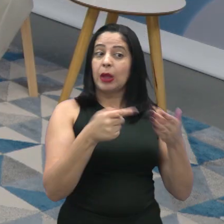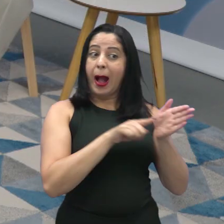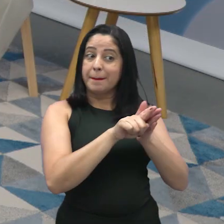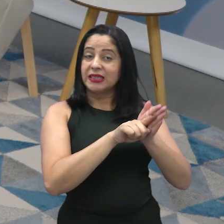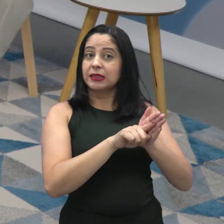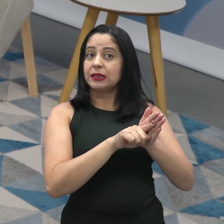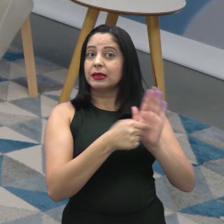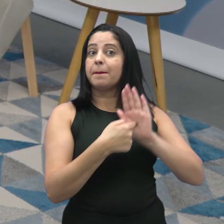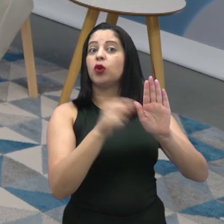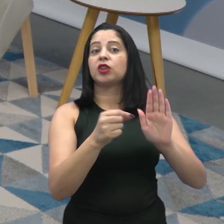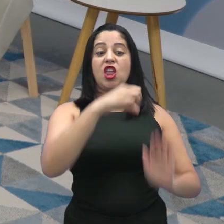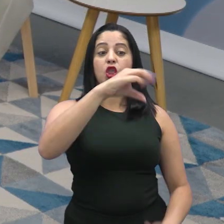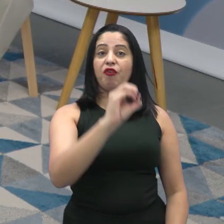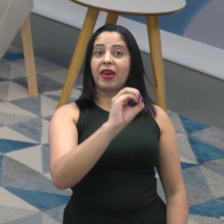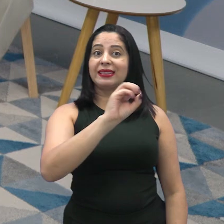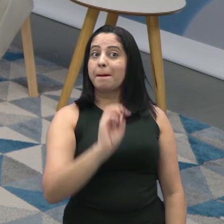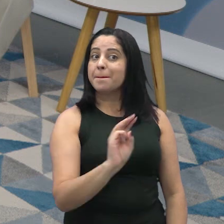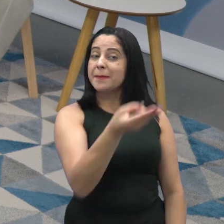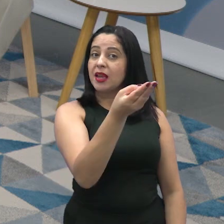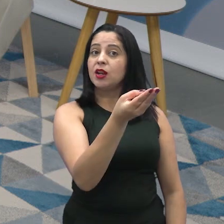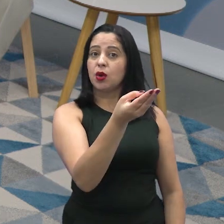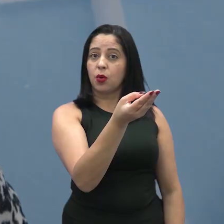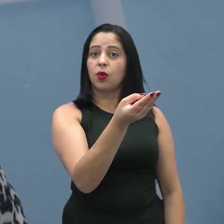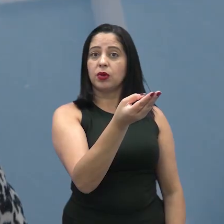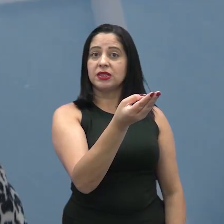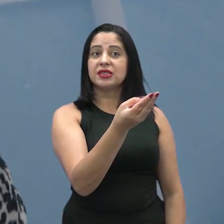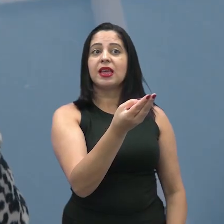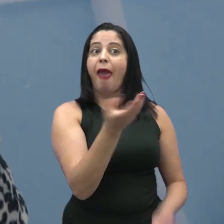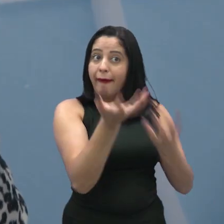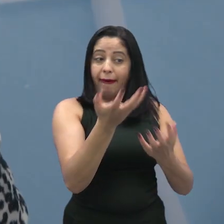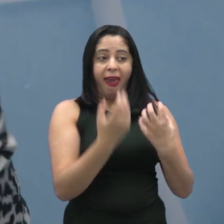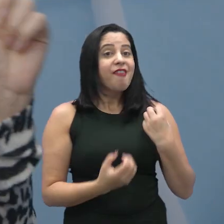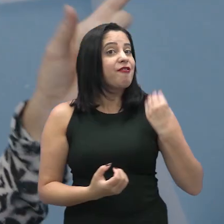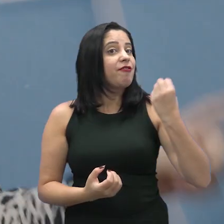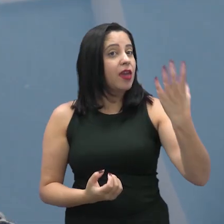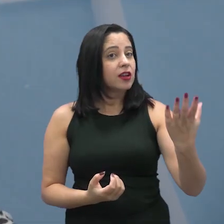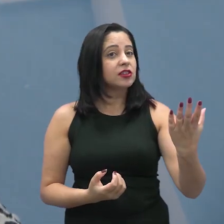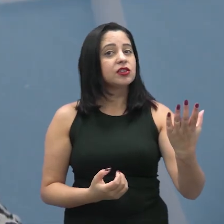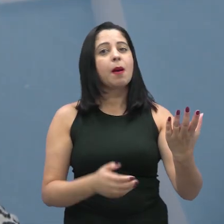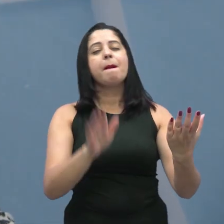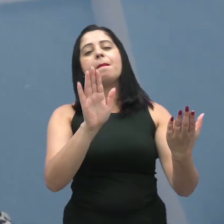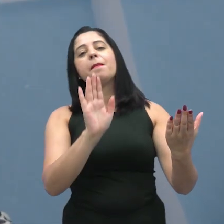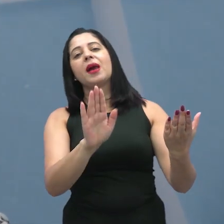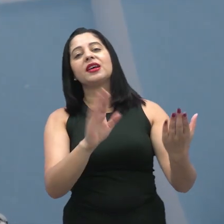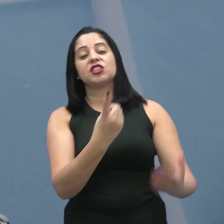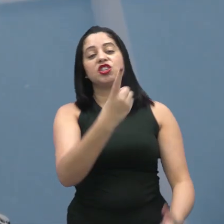que 90 milhões de brasileiros têm essa tendência a viajar. E aí, o que chama a atenção nesse número é